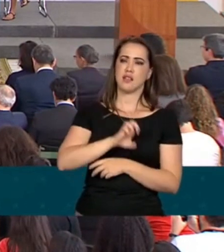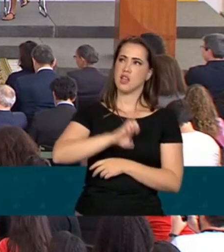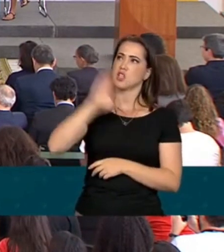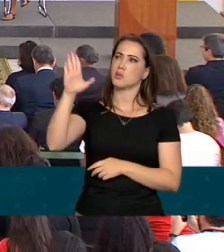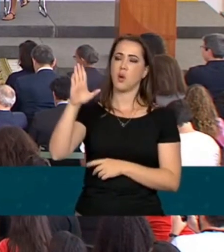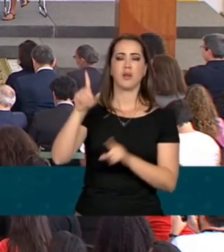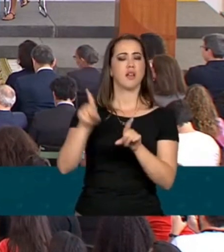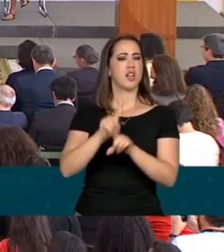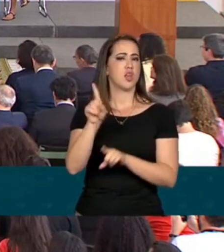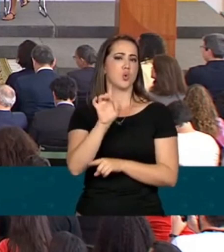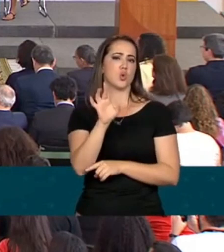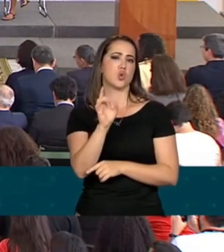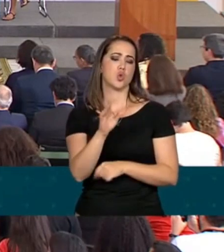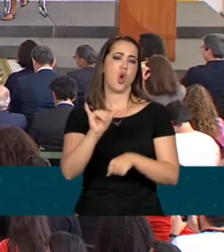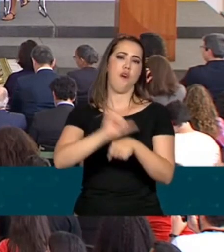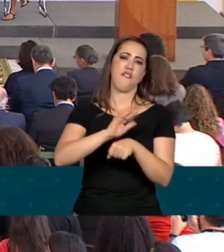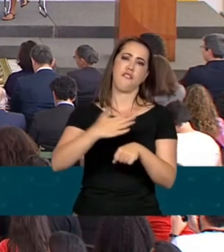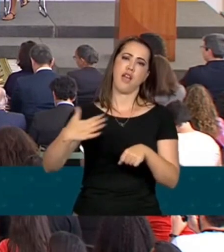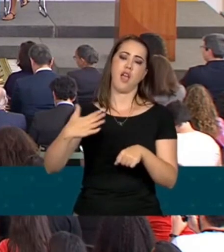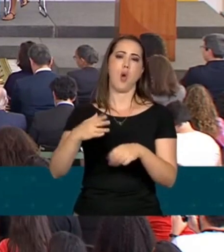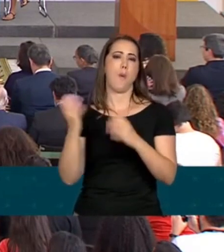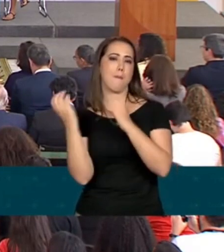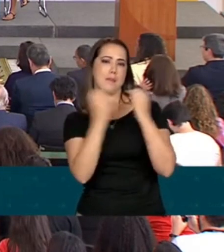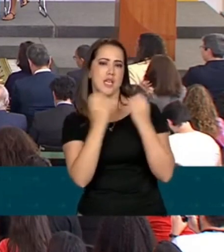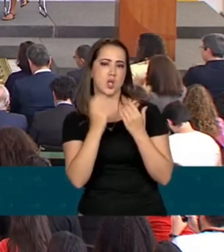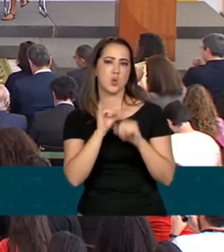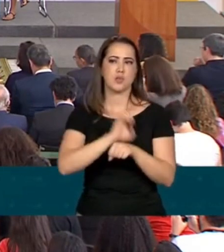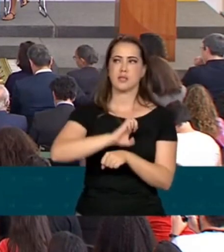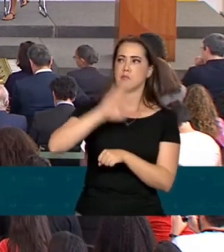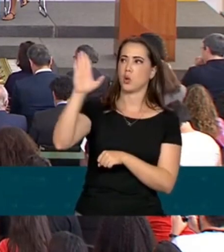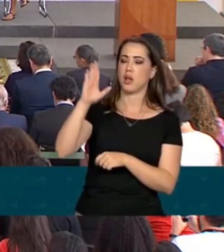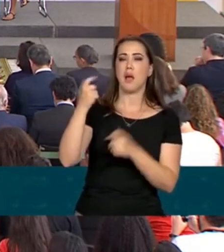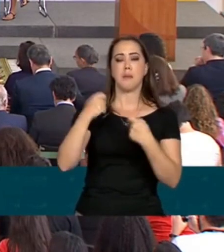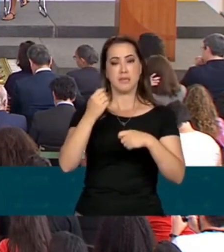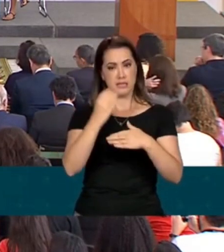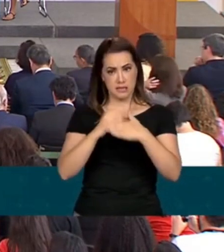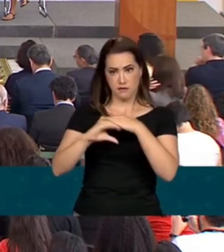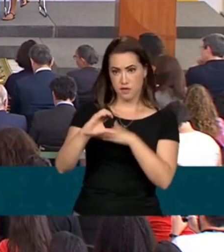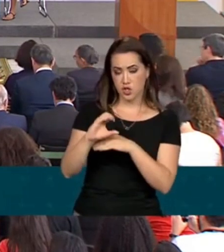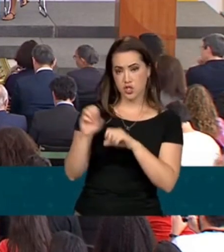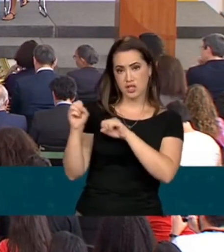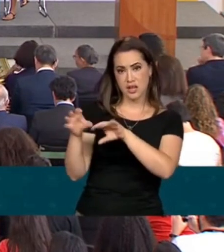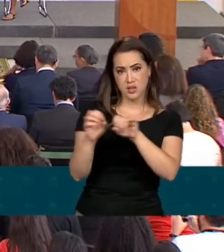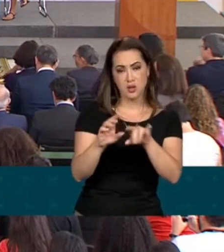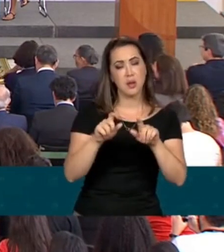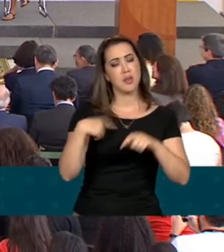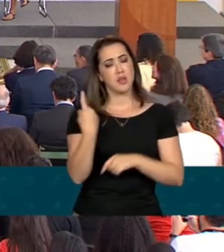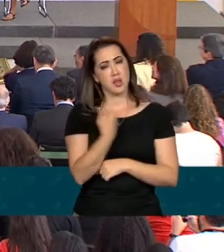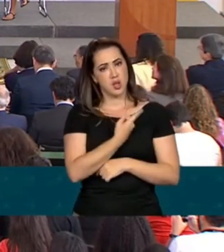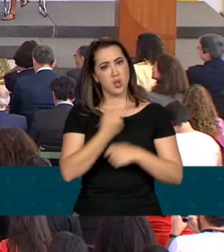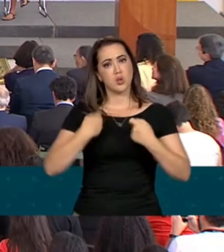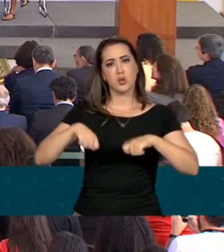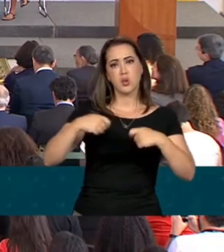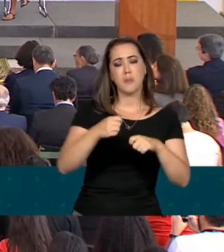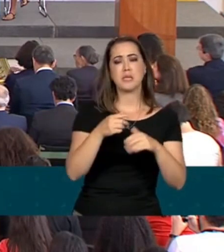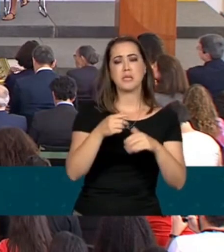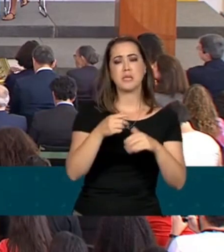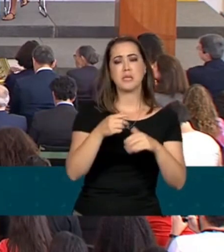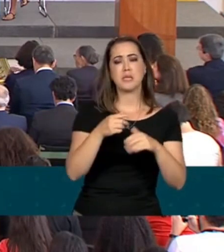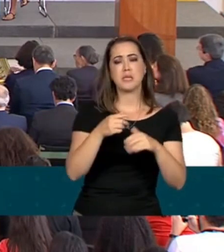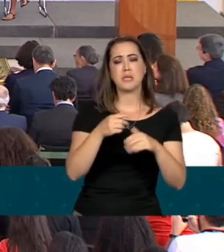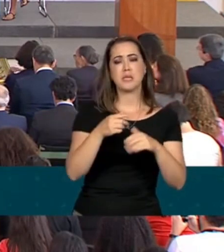de minério de ferro, de soja ou de milho. E para isso nós temos que investir na educação. E para isso nós temos que investir em pesquisa.